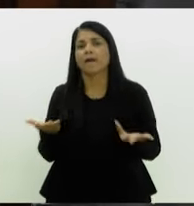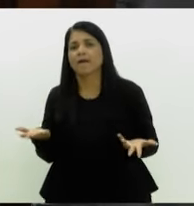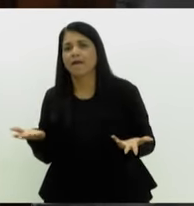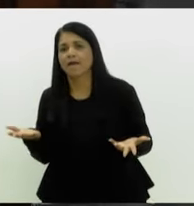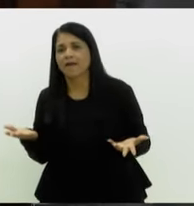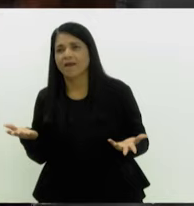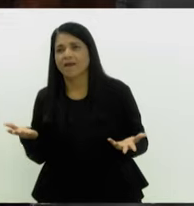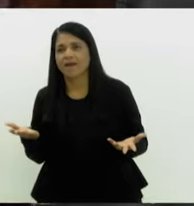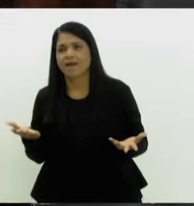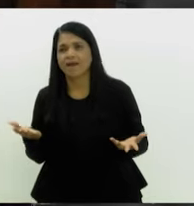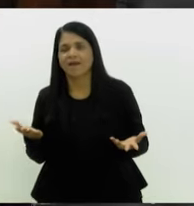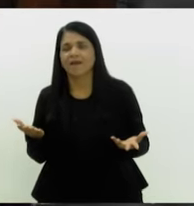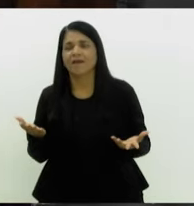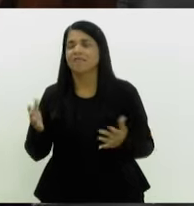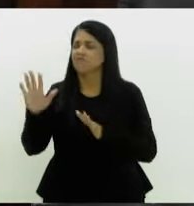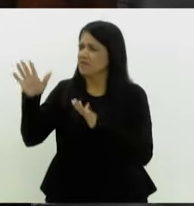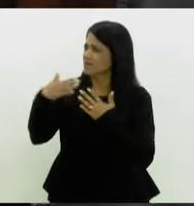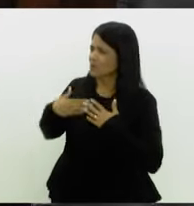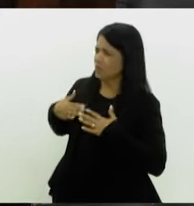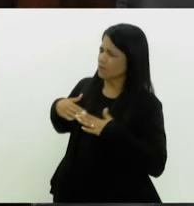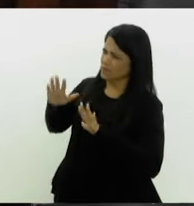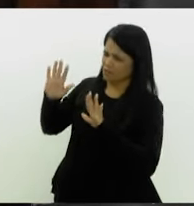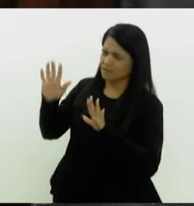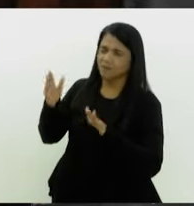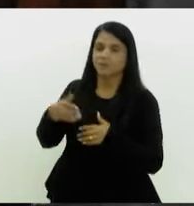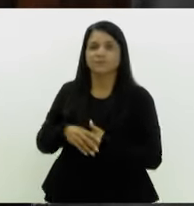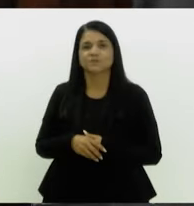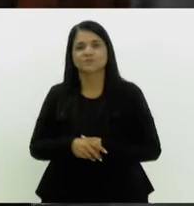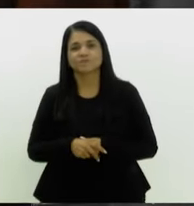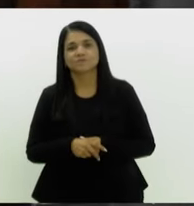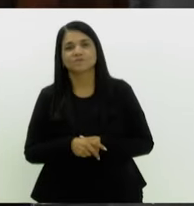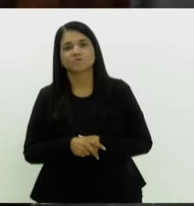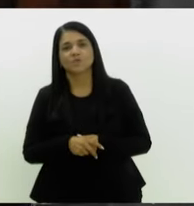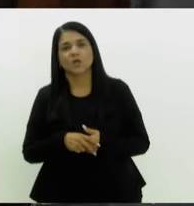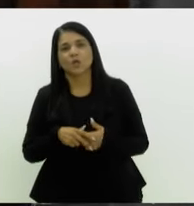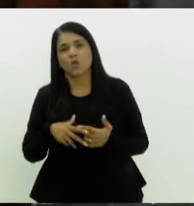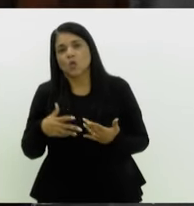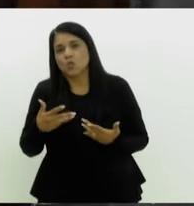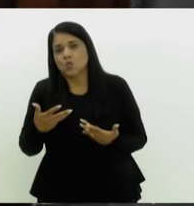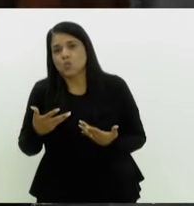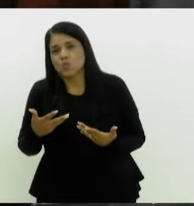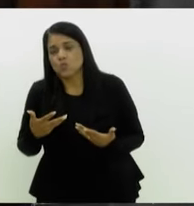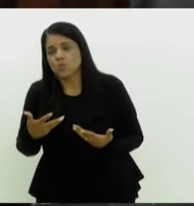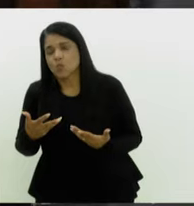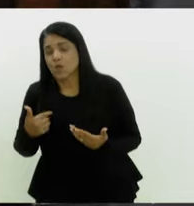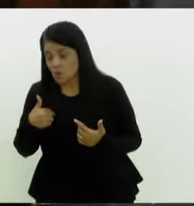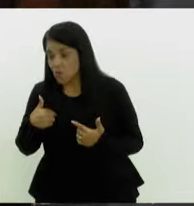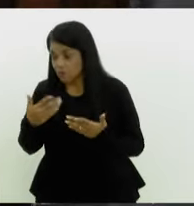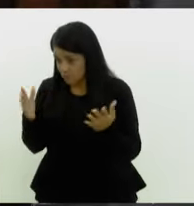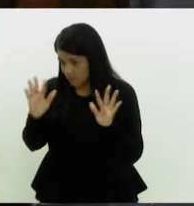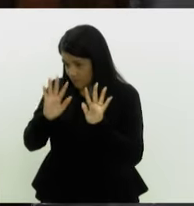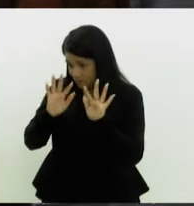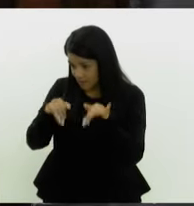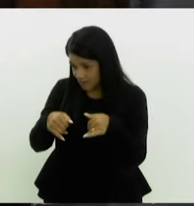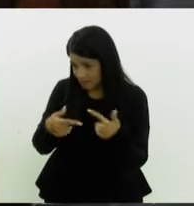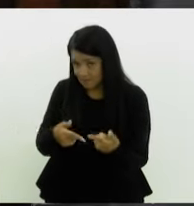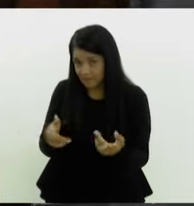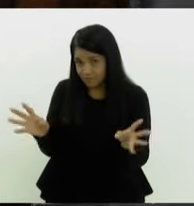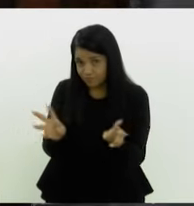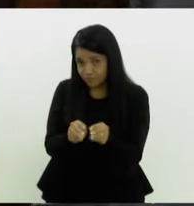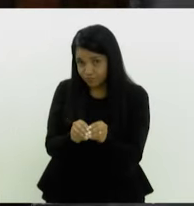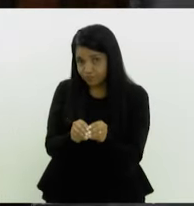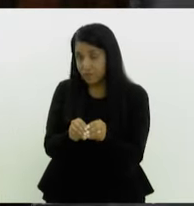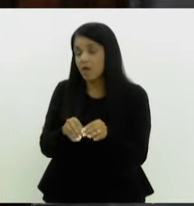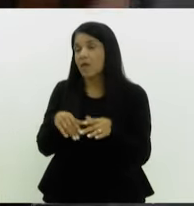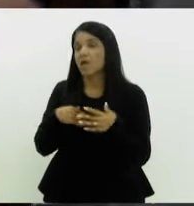tô em elando um com o outro não fica tranquila não quero desfazer não Jandira porque eu vou quando eu terminar na metade eu desfaço e chamo